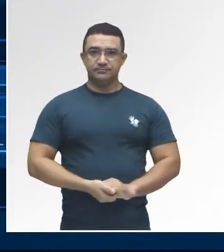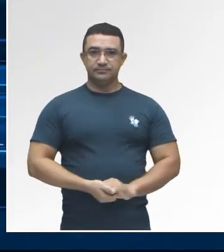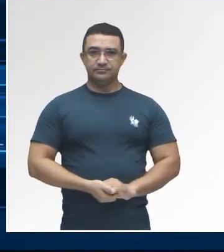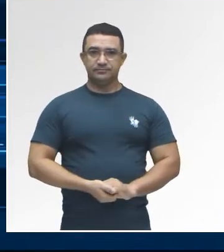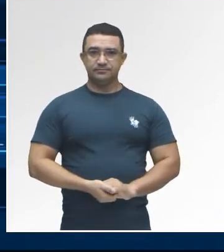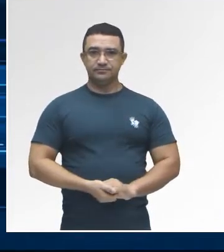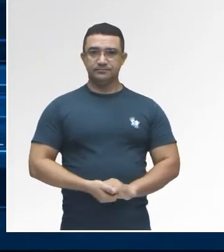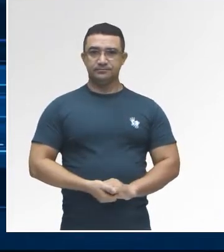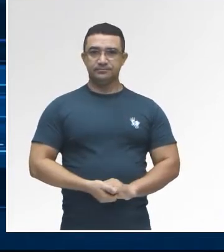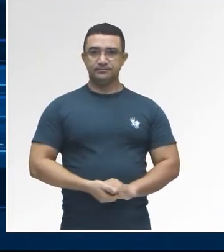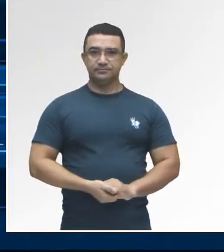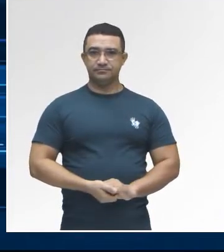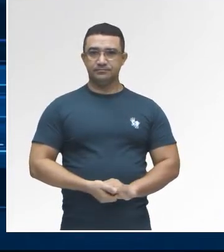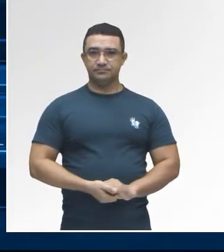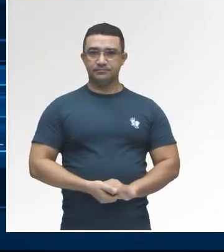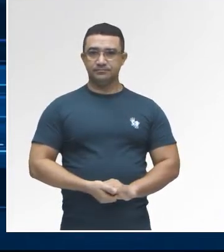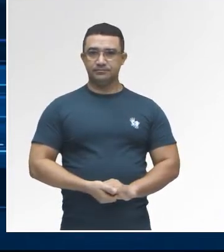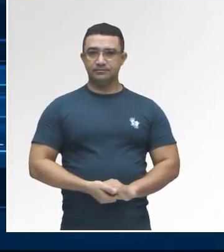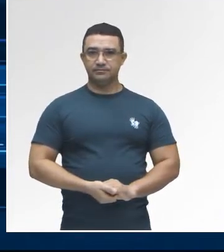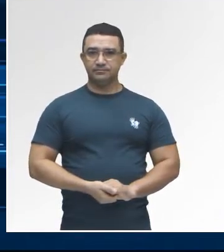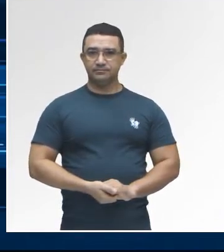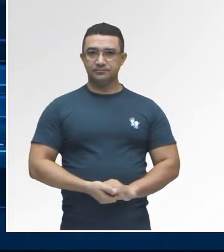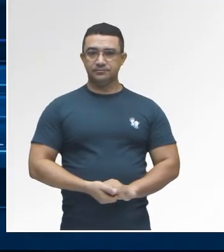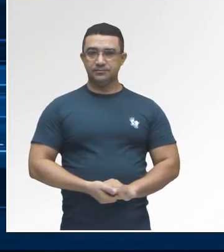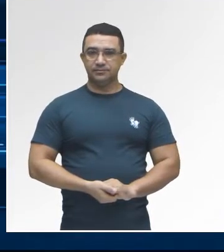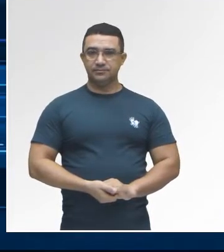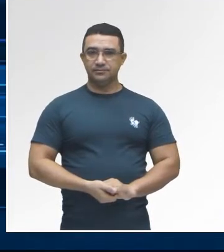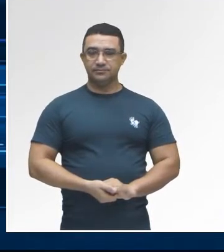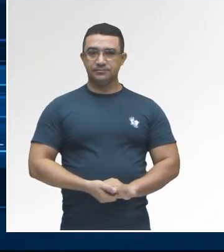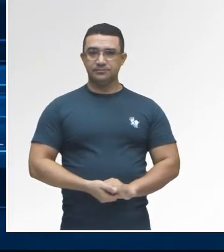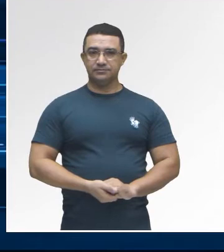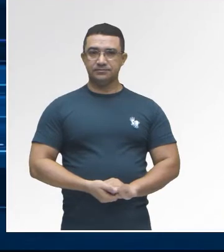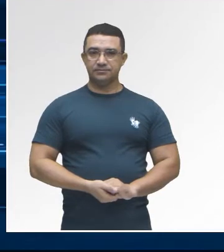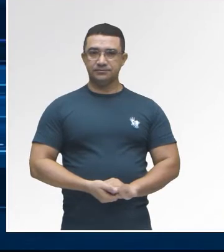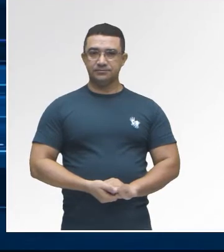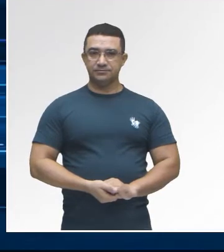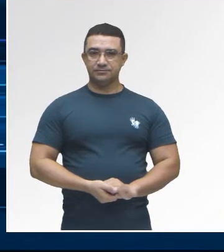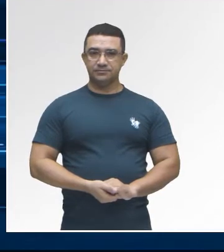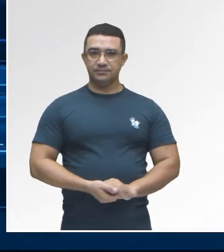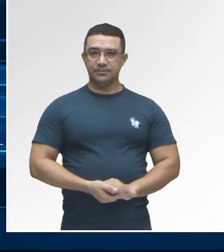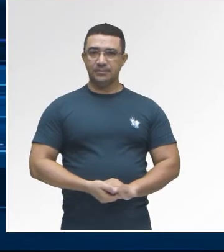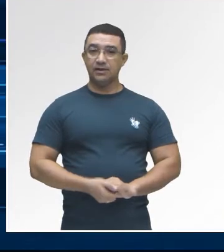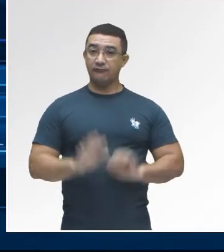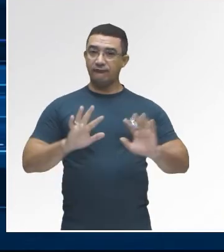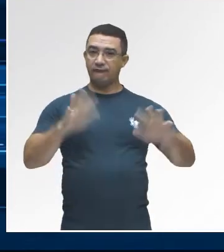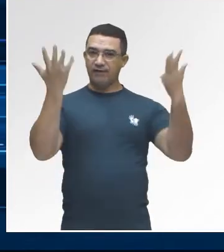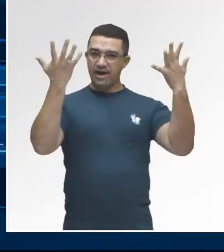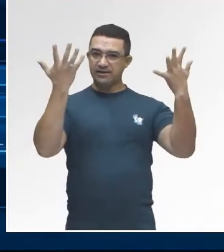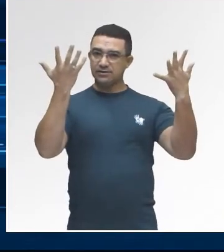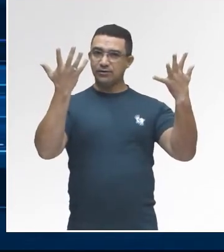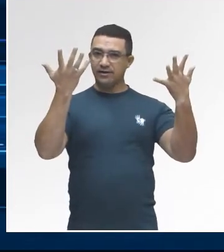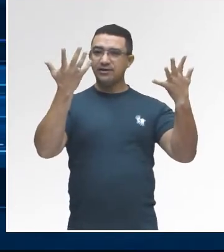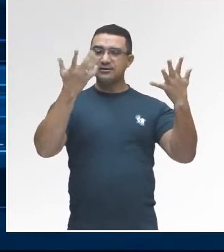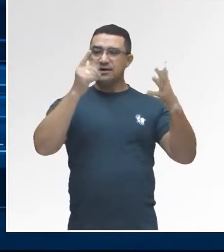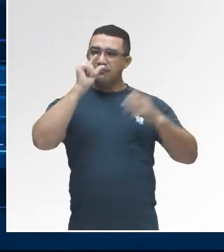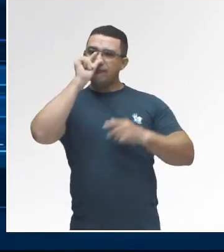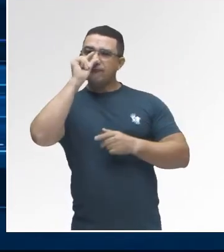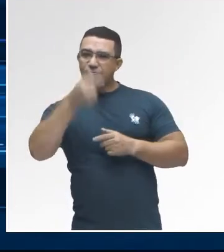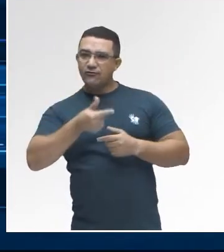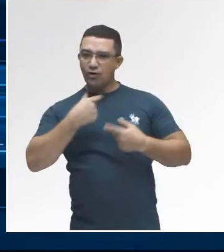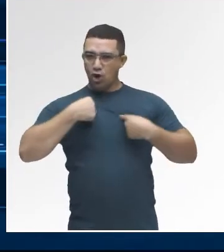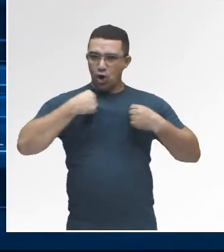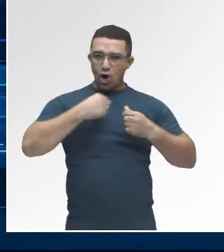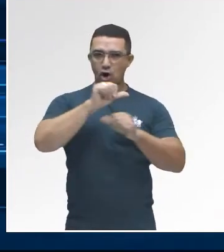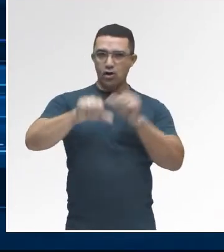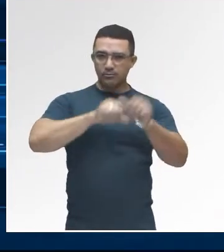housewarming, festa para celebrar uma casa nova, fancy dress party, festa fantasia,